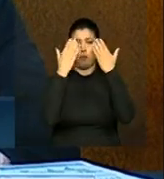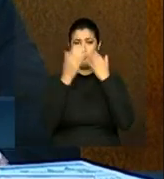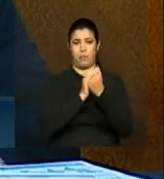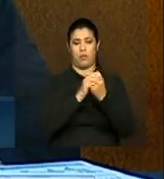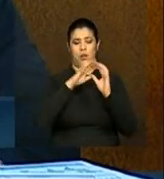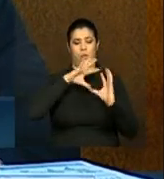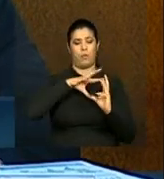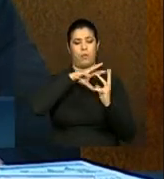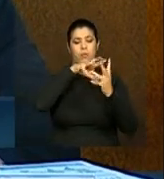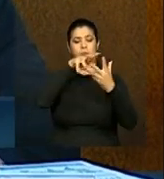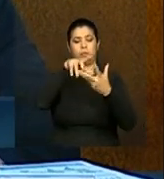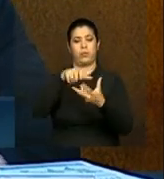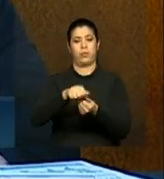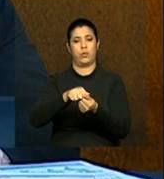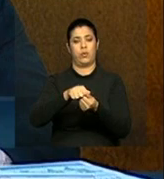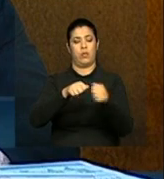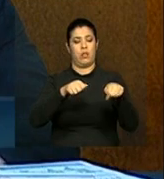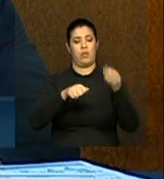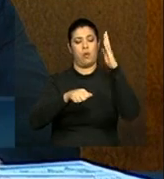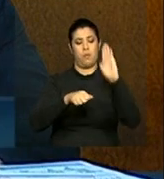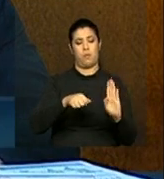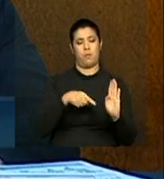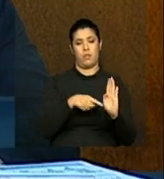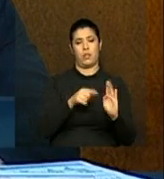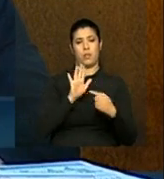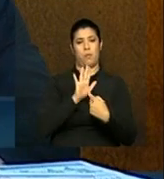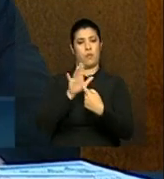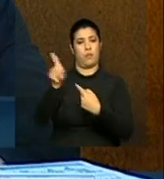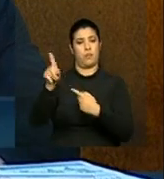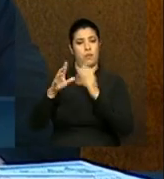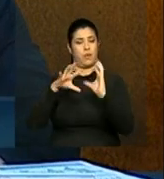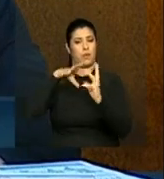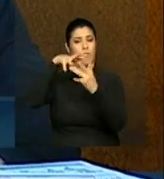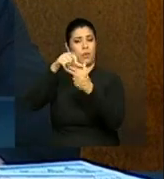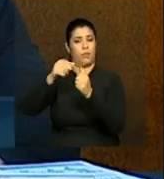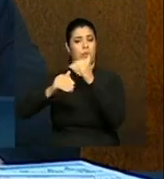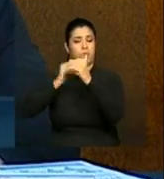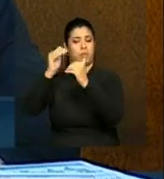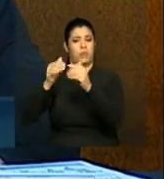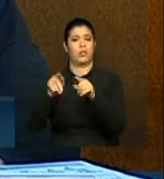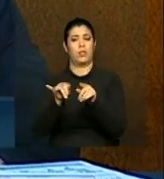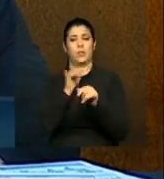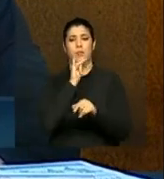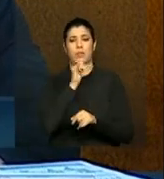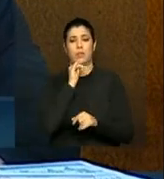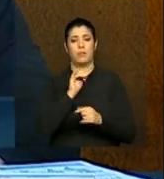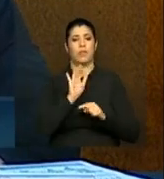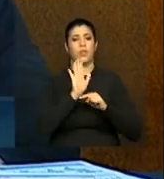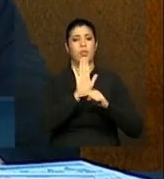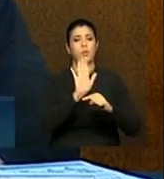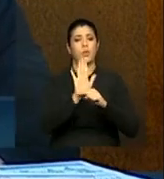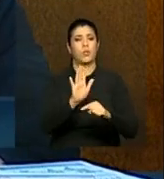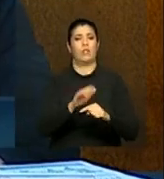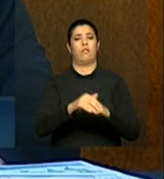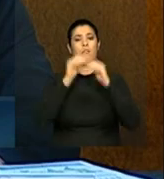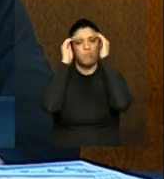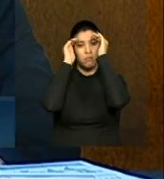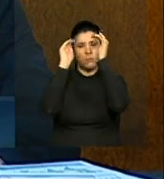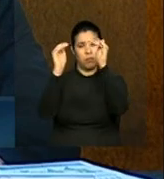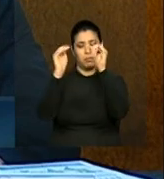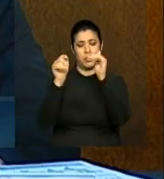né, talvez o que que tá acontecendo no Brasil também reflita um pouco esse movimento mundial, questões como a solidariedade, respeito ao